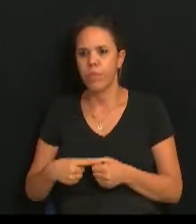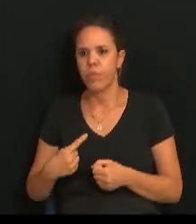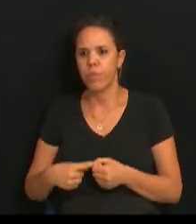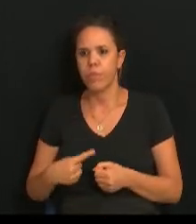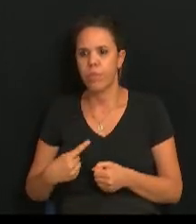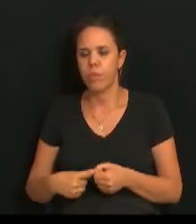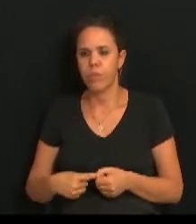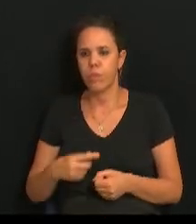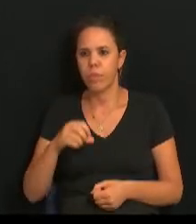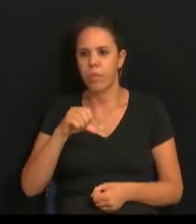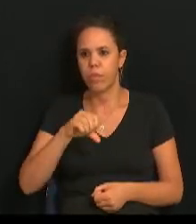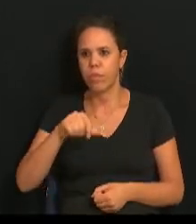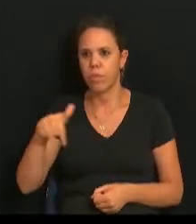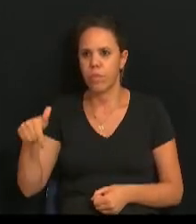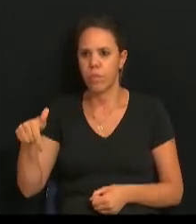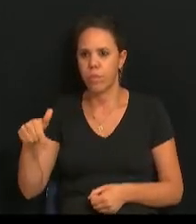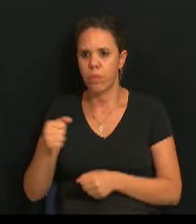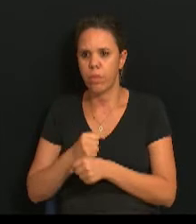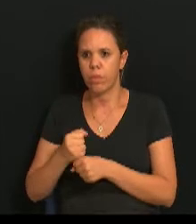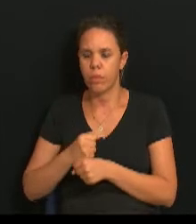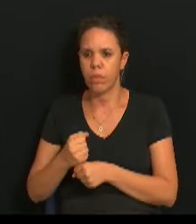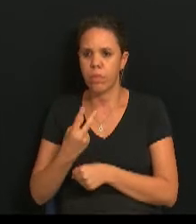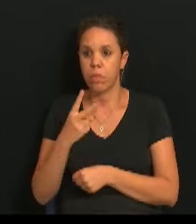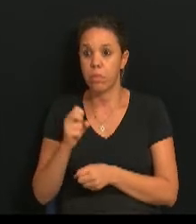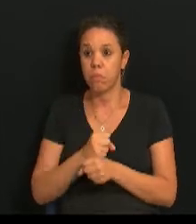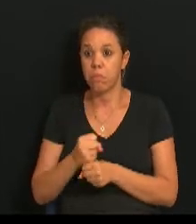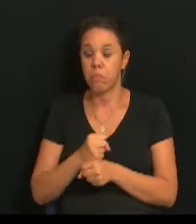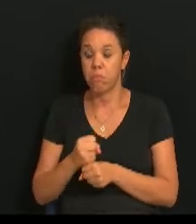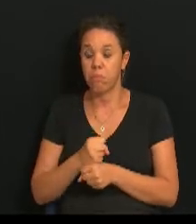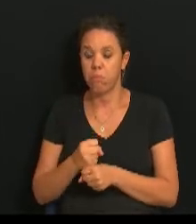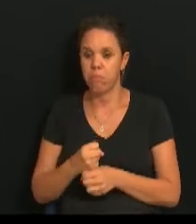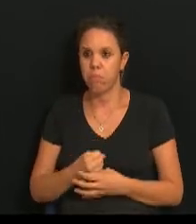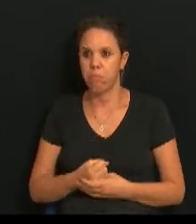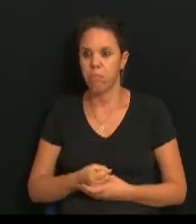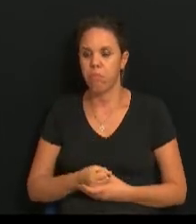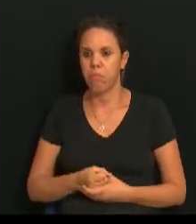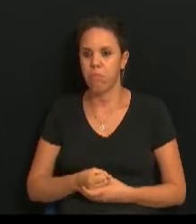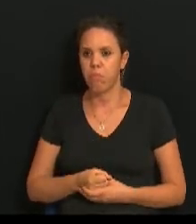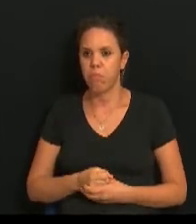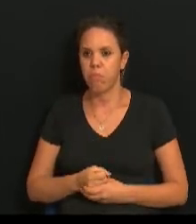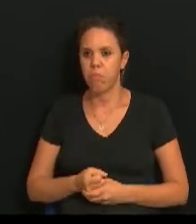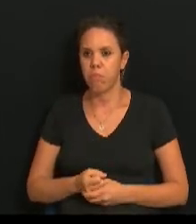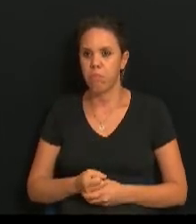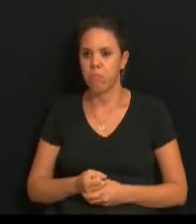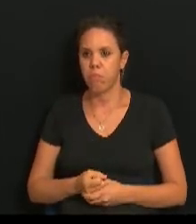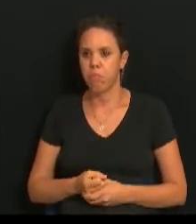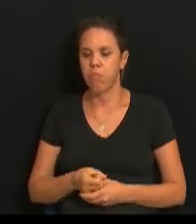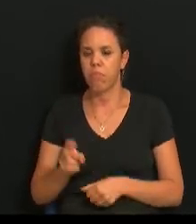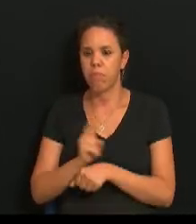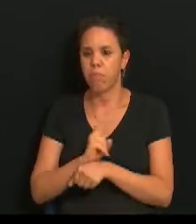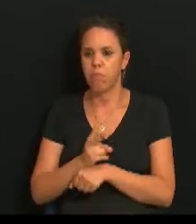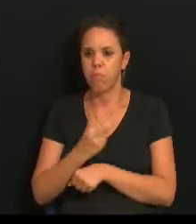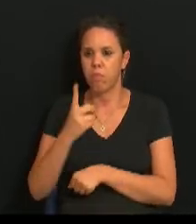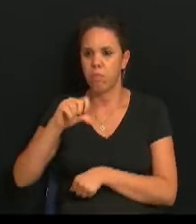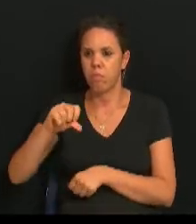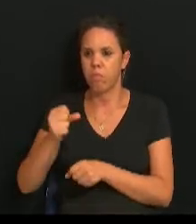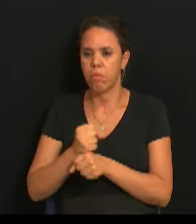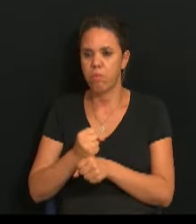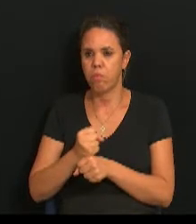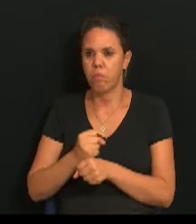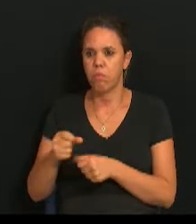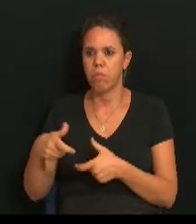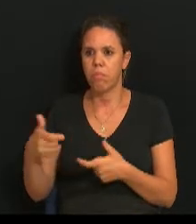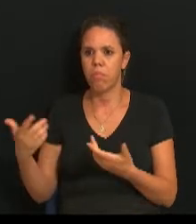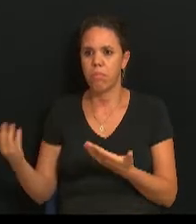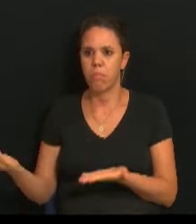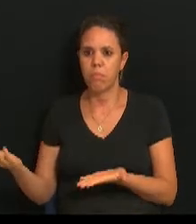desde 97, 25 anos, portanto, e fui monitora por 19 anos